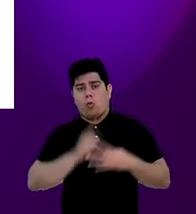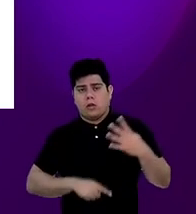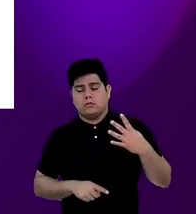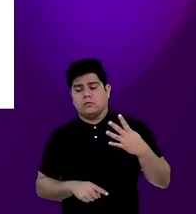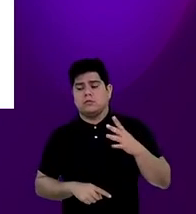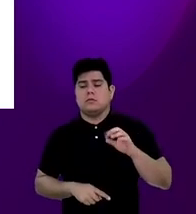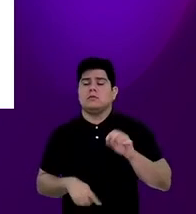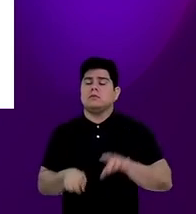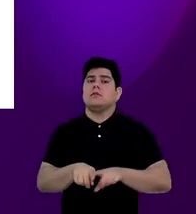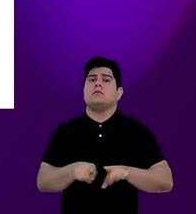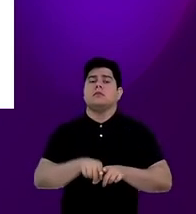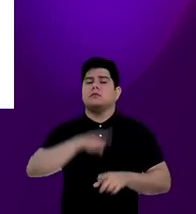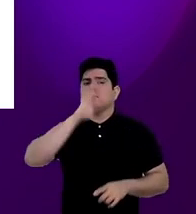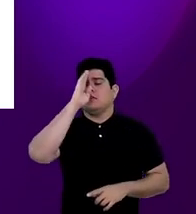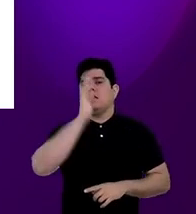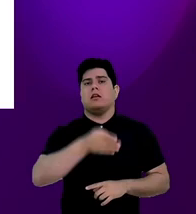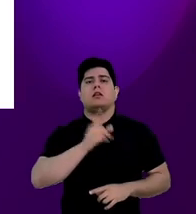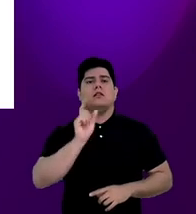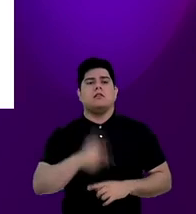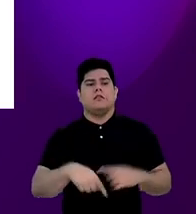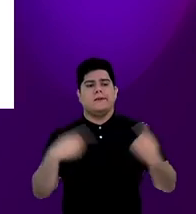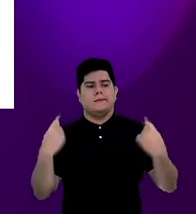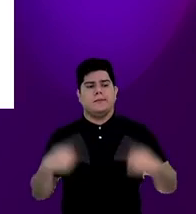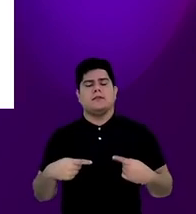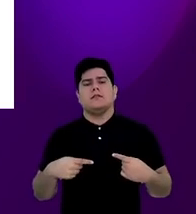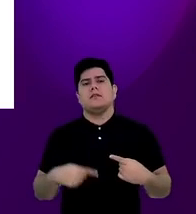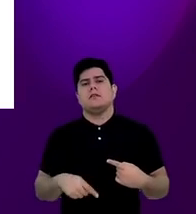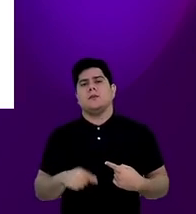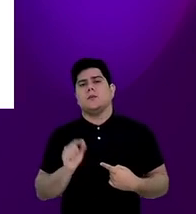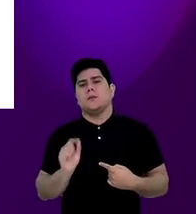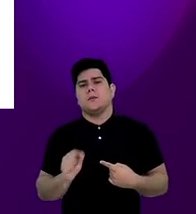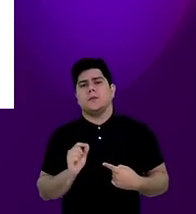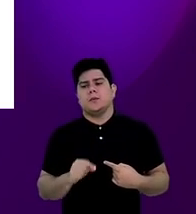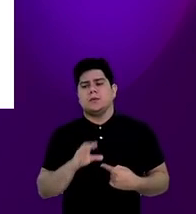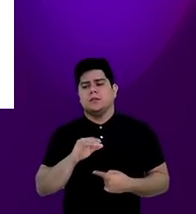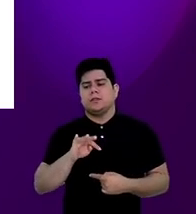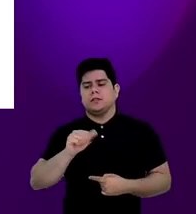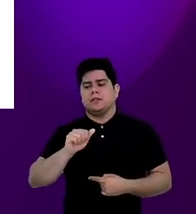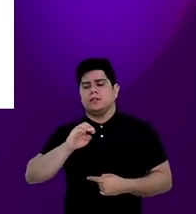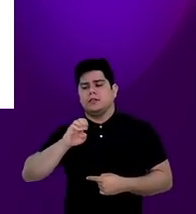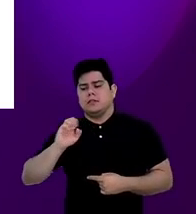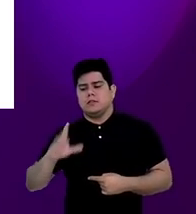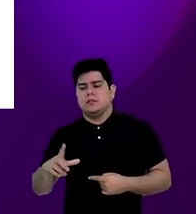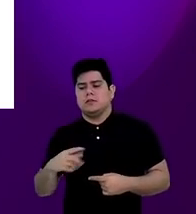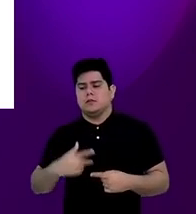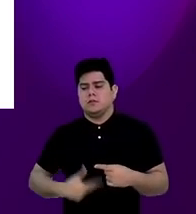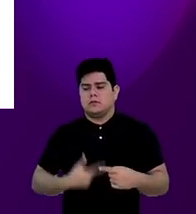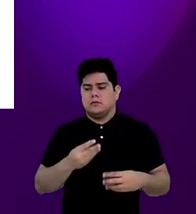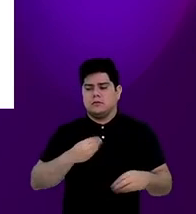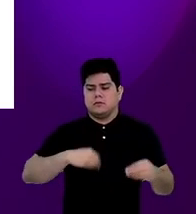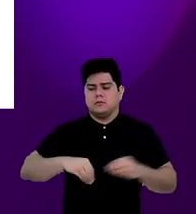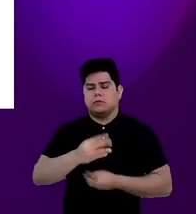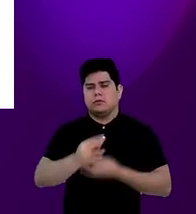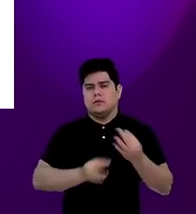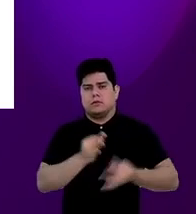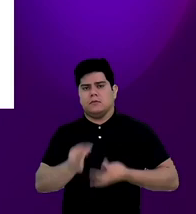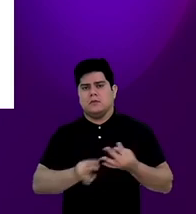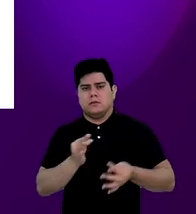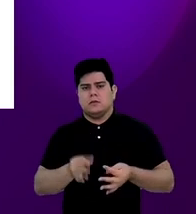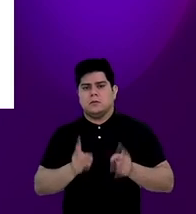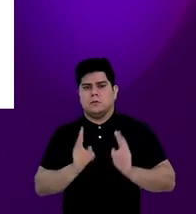e coloca diretamente em confronto o Cilta-cel com o transplante autólogo como terapia de